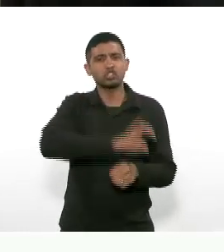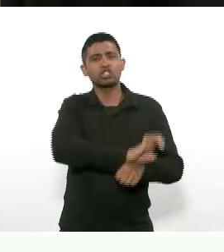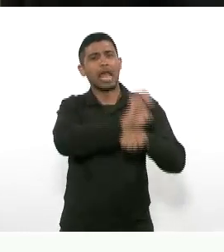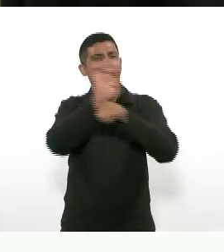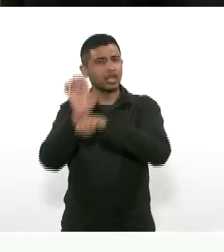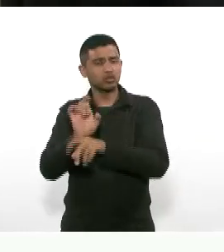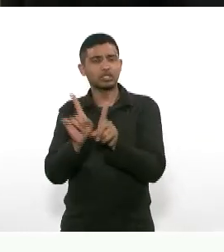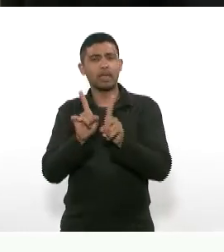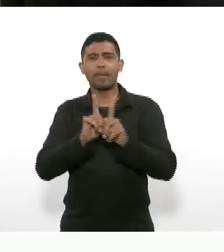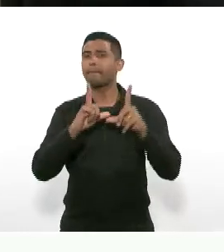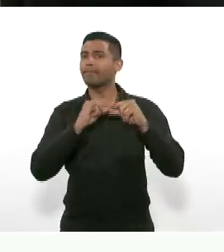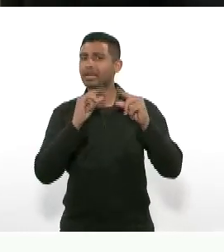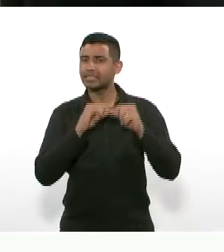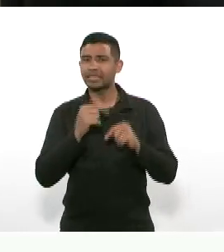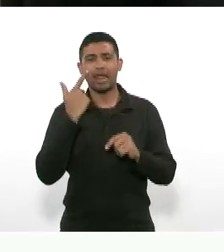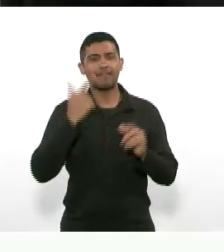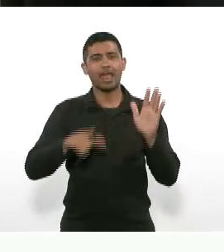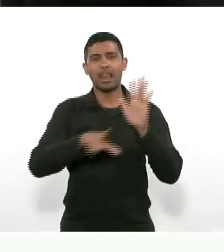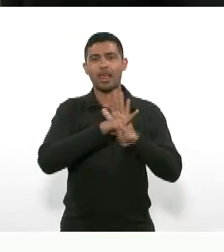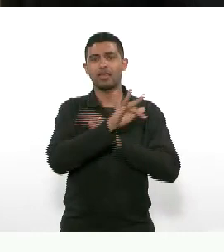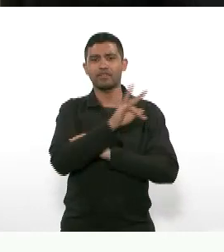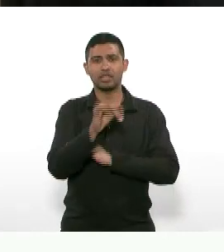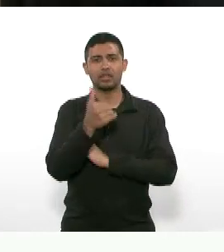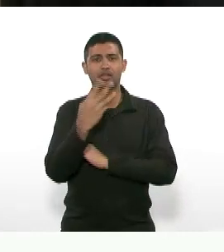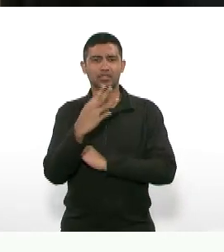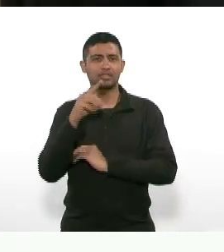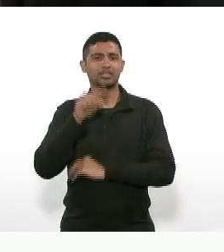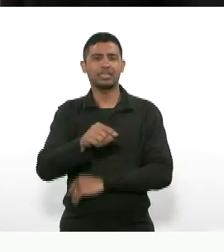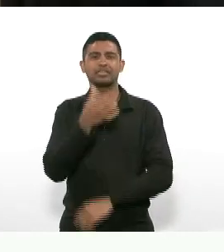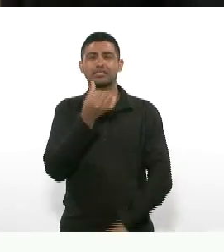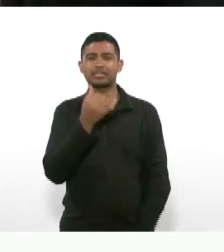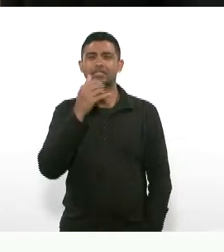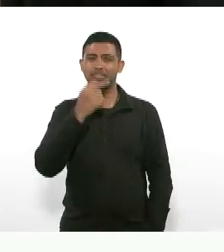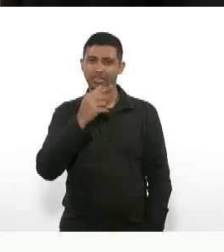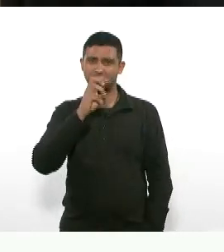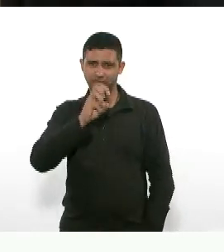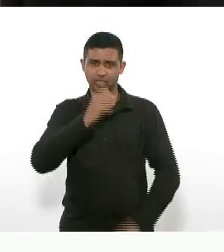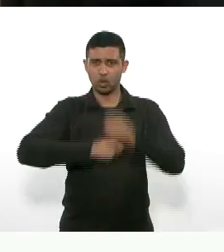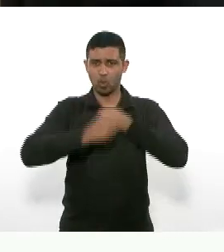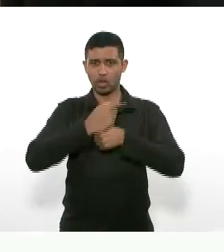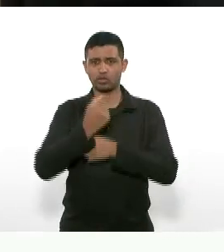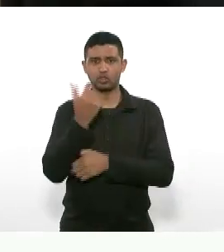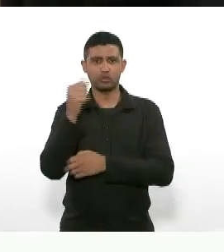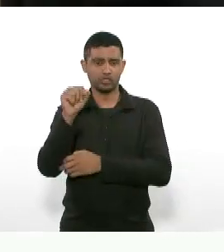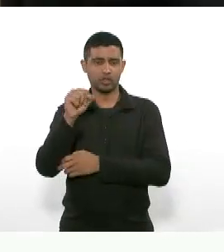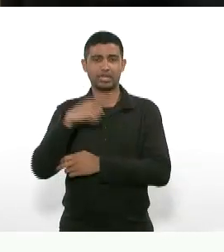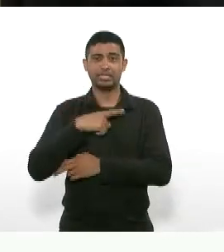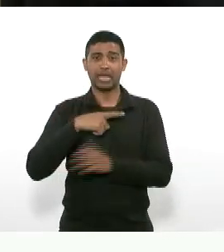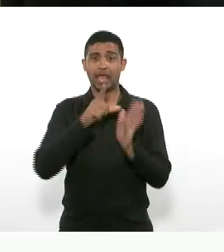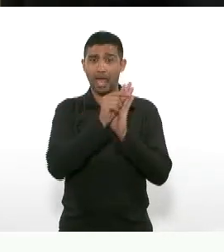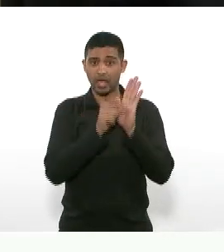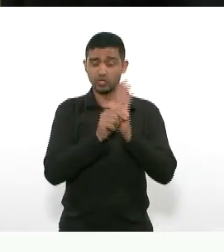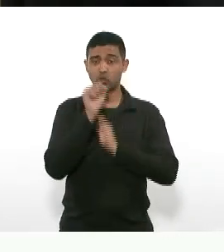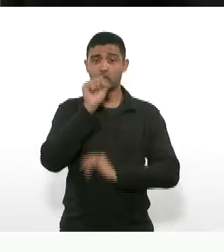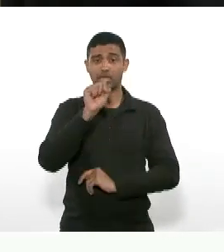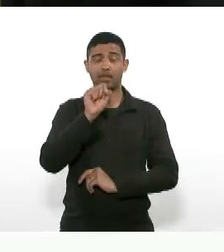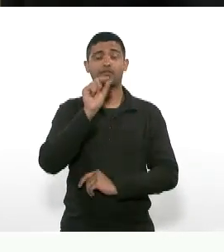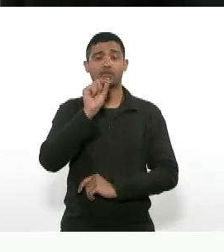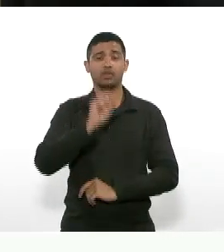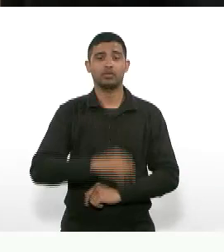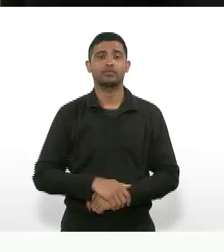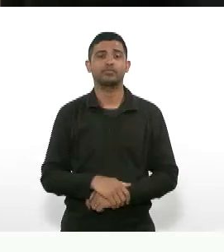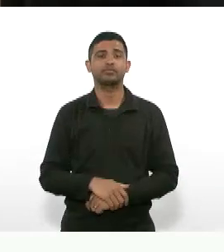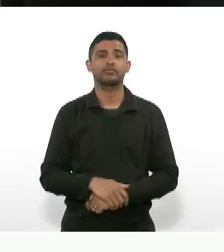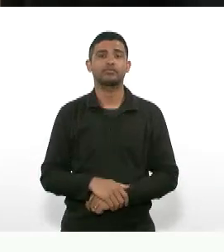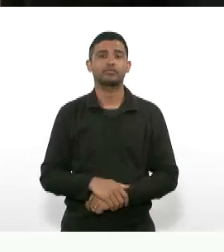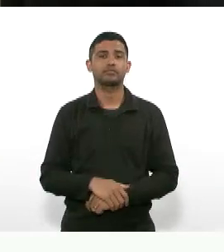Distrito Federal, a Lei Federal 13.675 de 2018 estabelece em seu artigo 8º que o